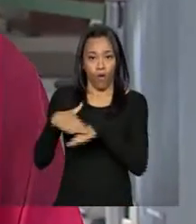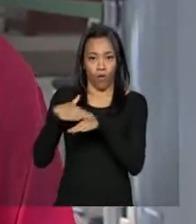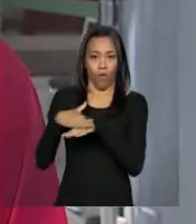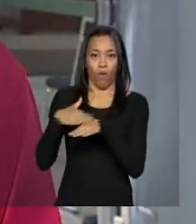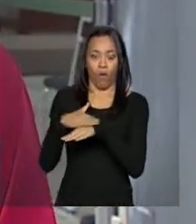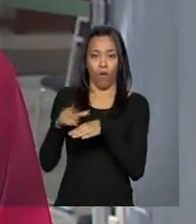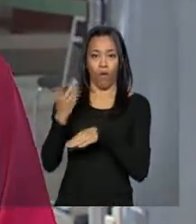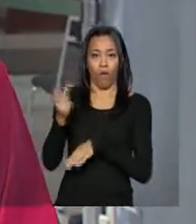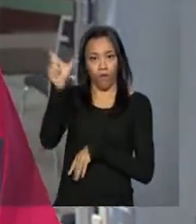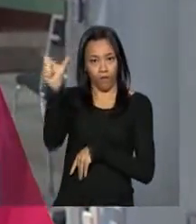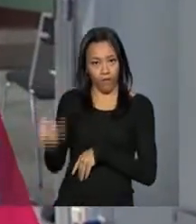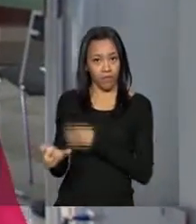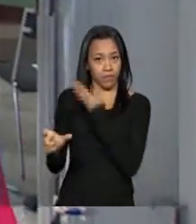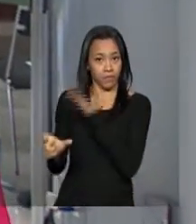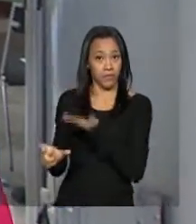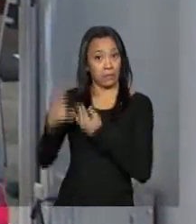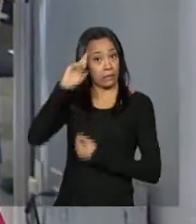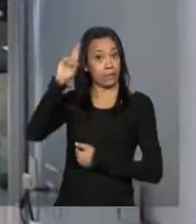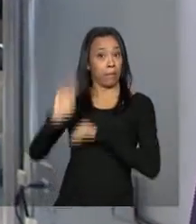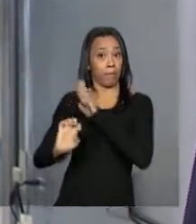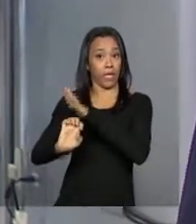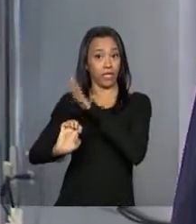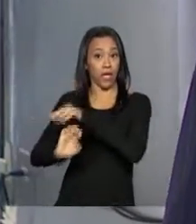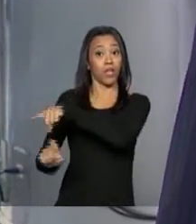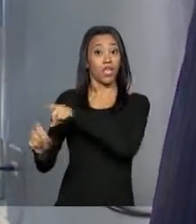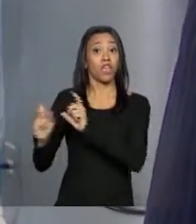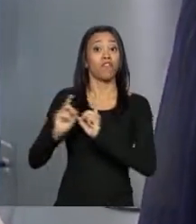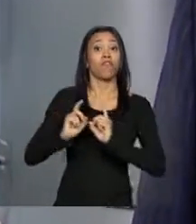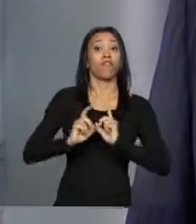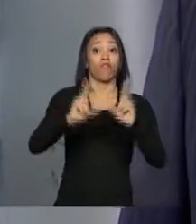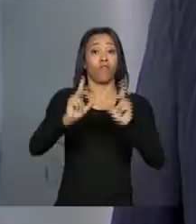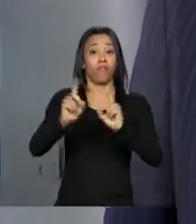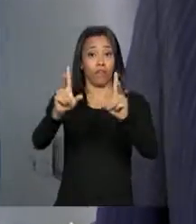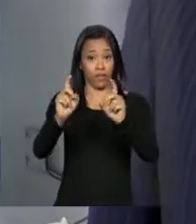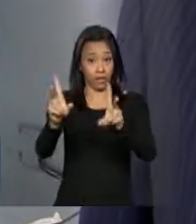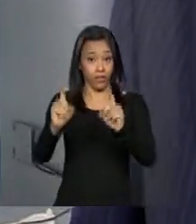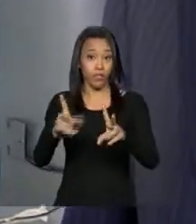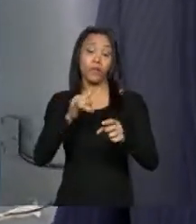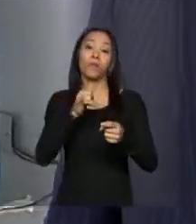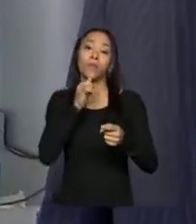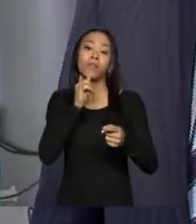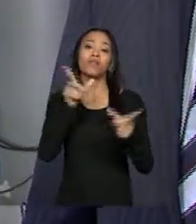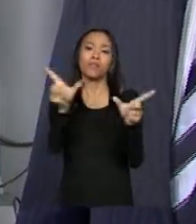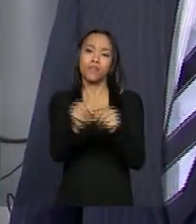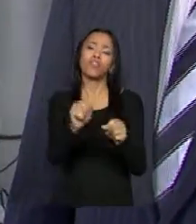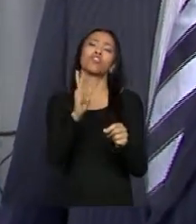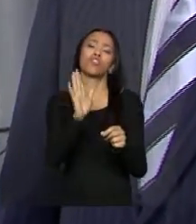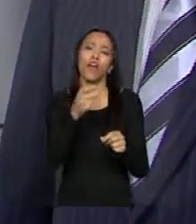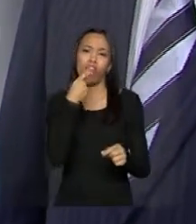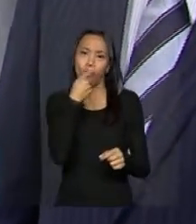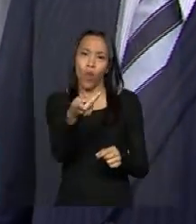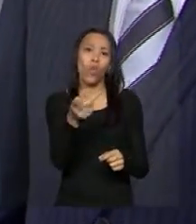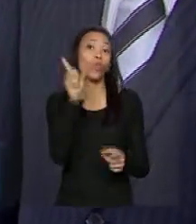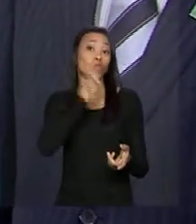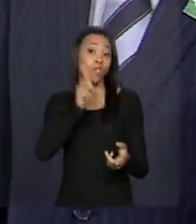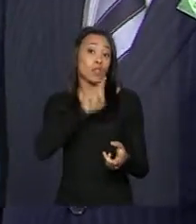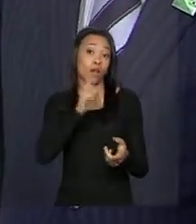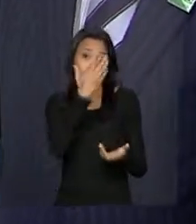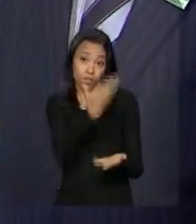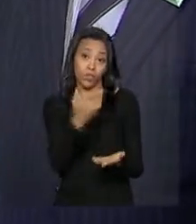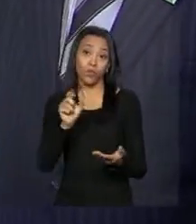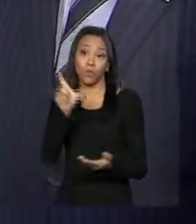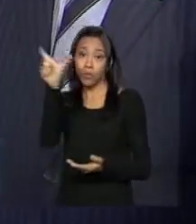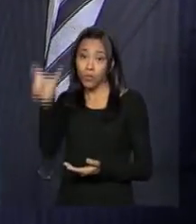um empresário que justamente exporta para um dos mercados mais estratégicos do país, como a Apex já nos falou, que são os Estados Unidos. É o